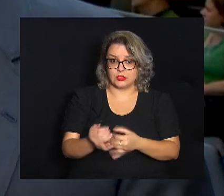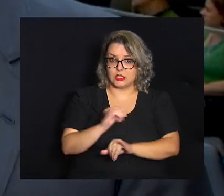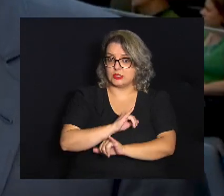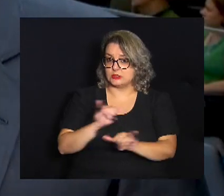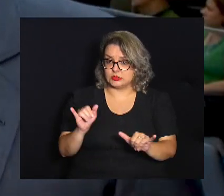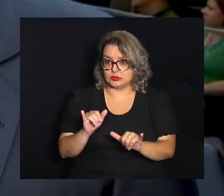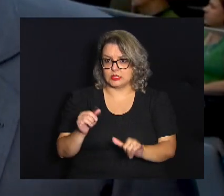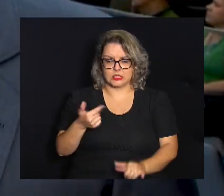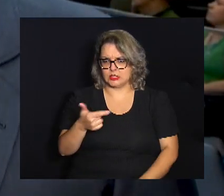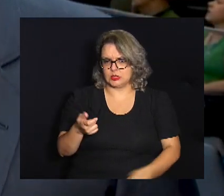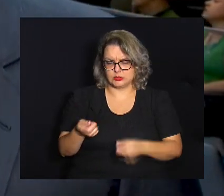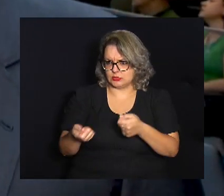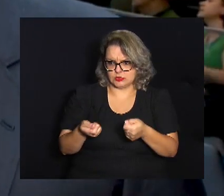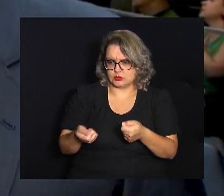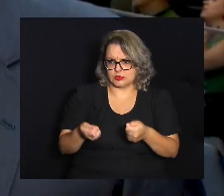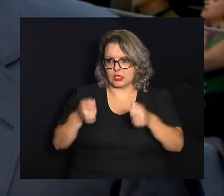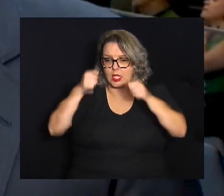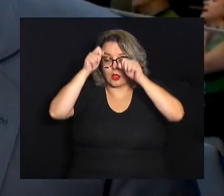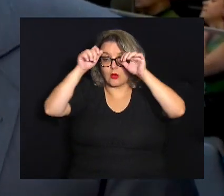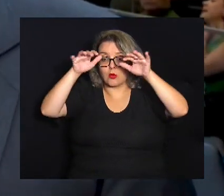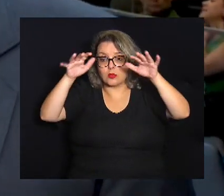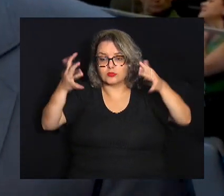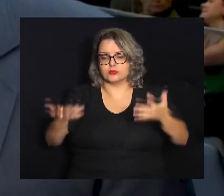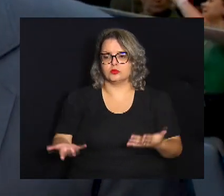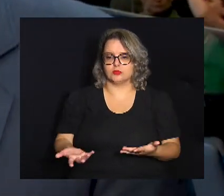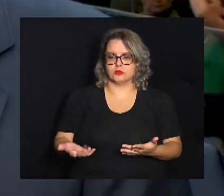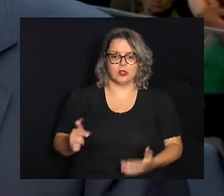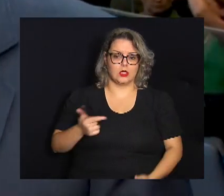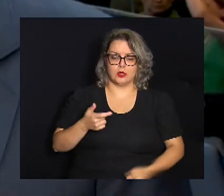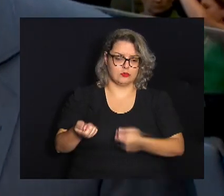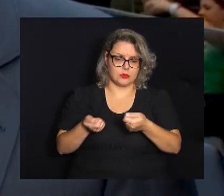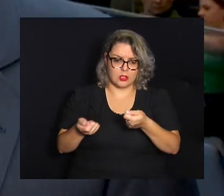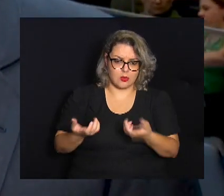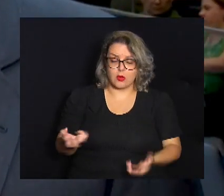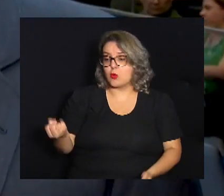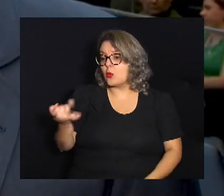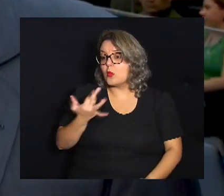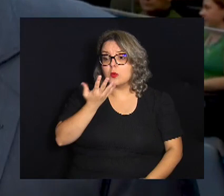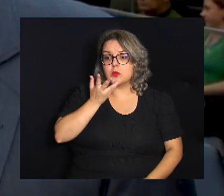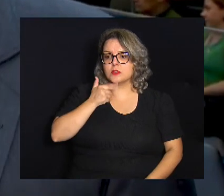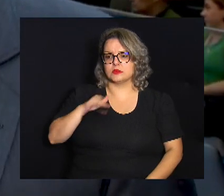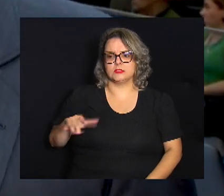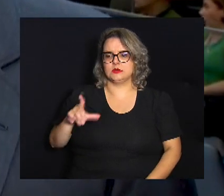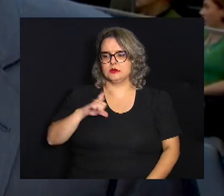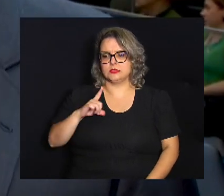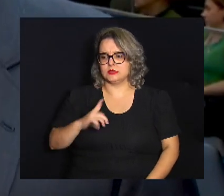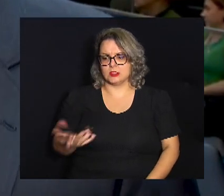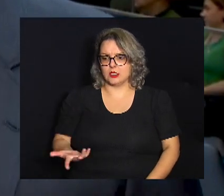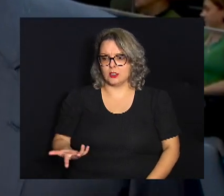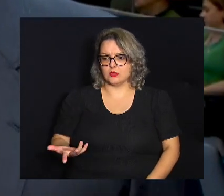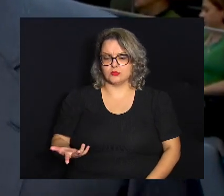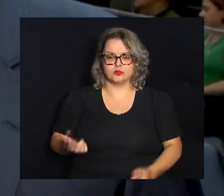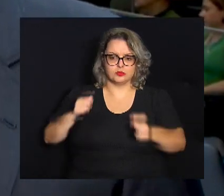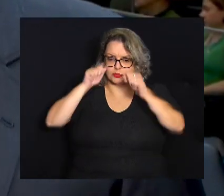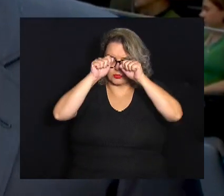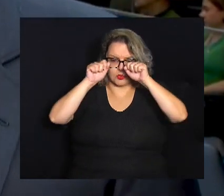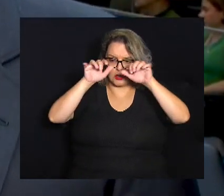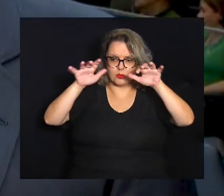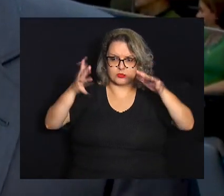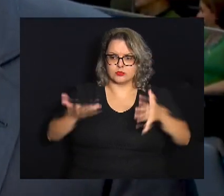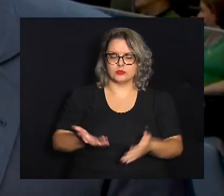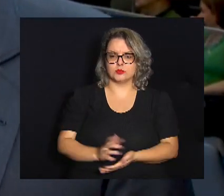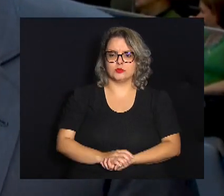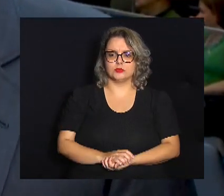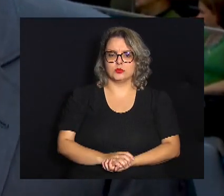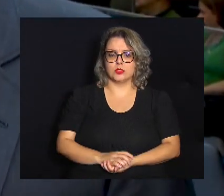eles não têm controle de autistas, que eles não têm controle de quantas crianças existem com transtorno de espectro autista, que é